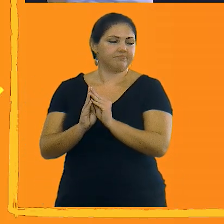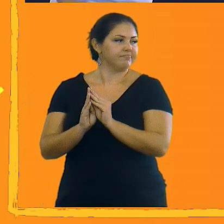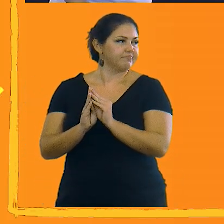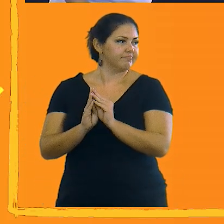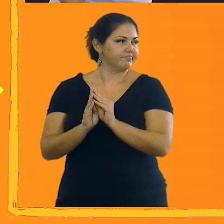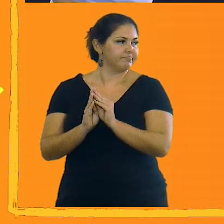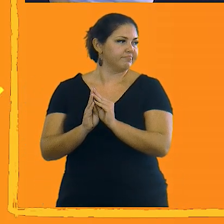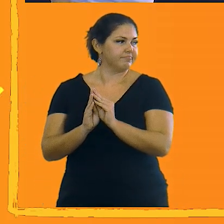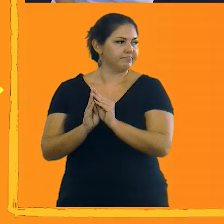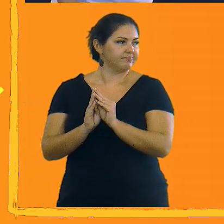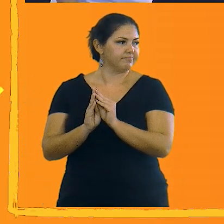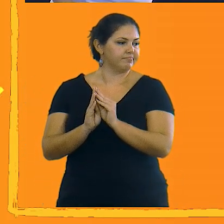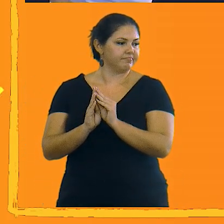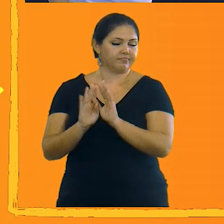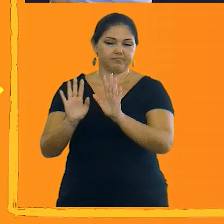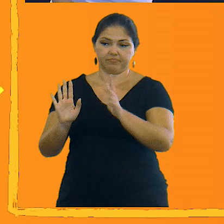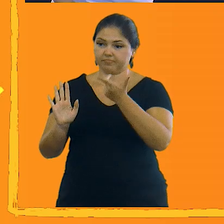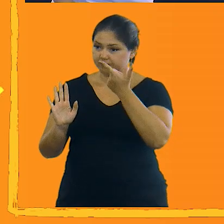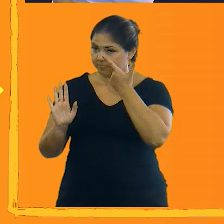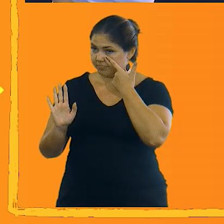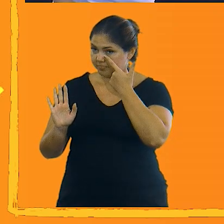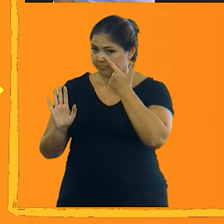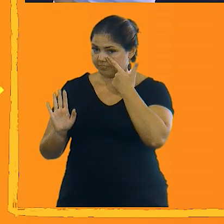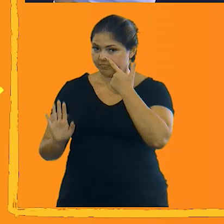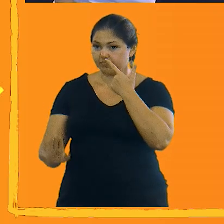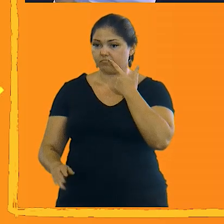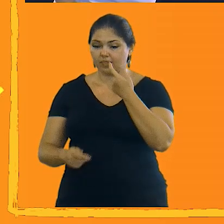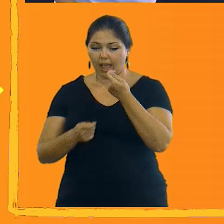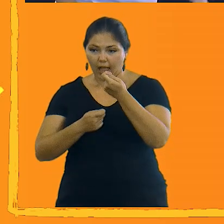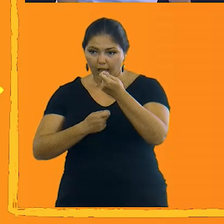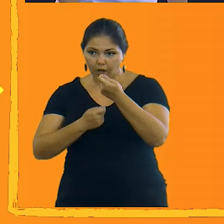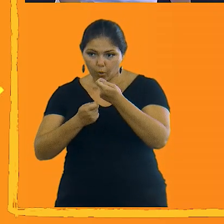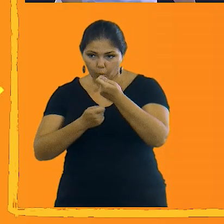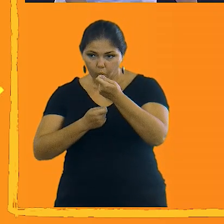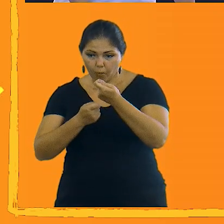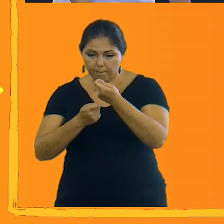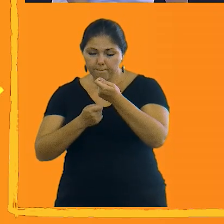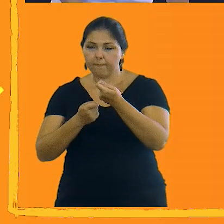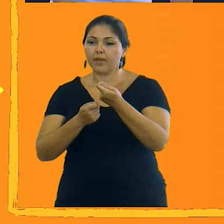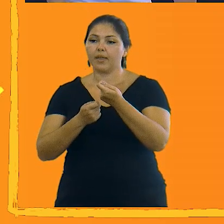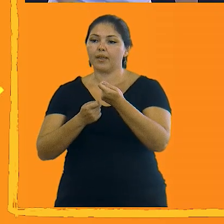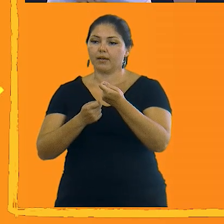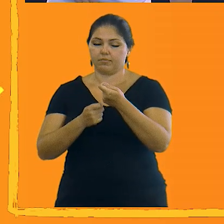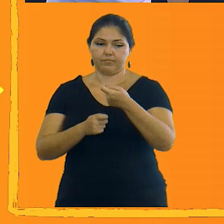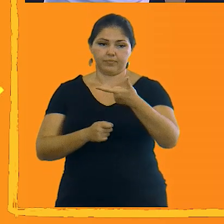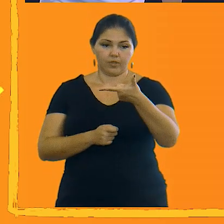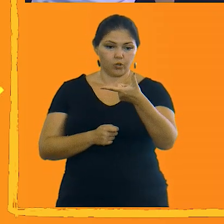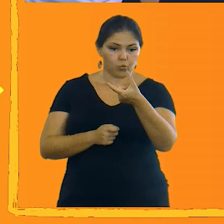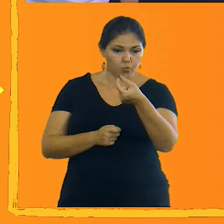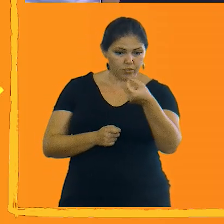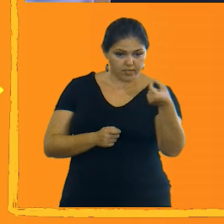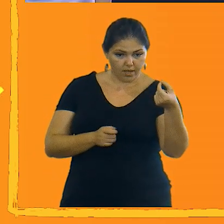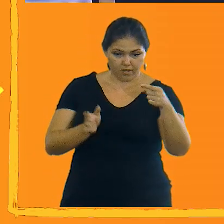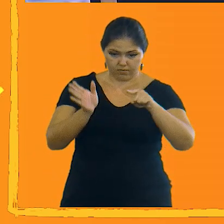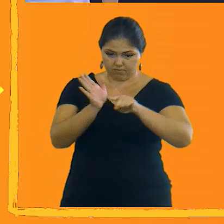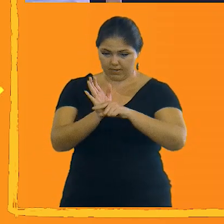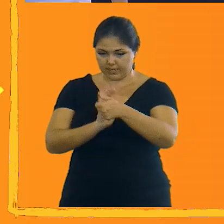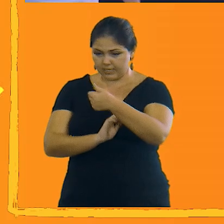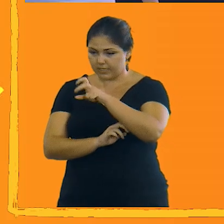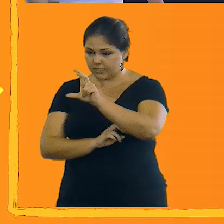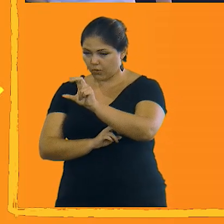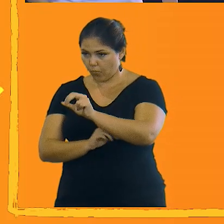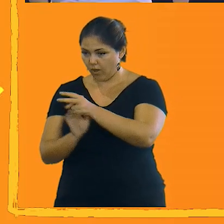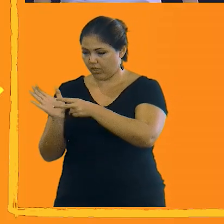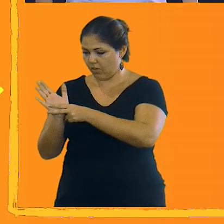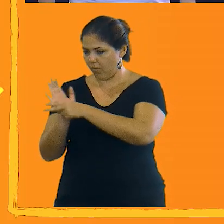questão você vai ter assim ó economia necessária 200 Men 150